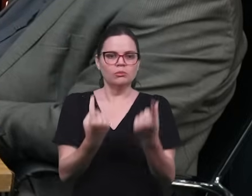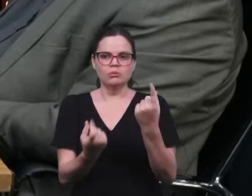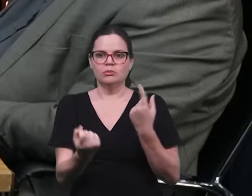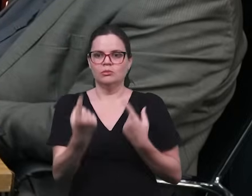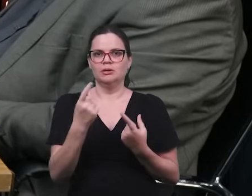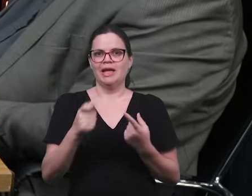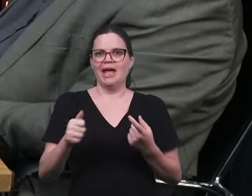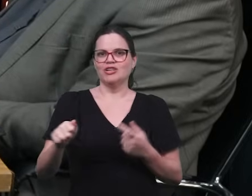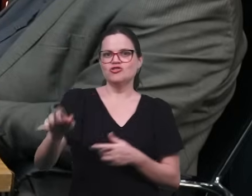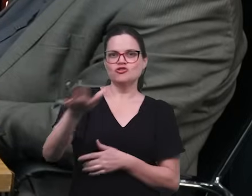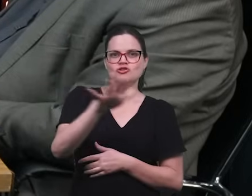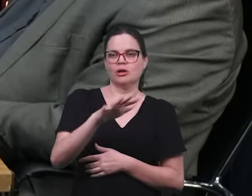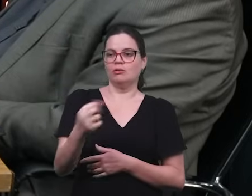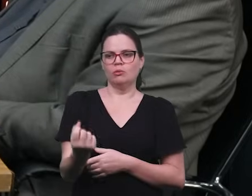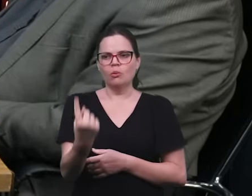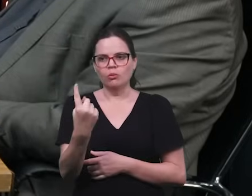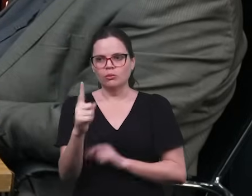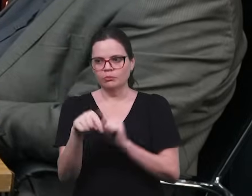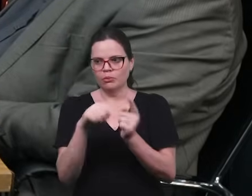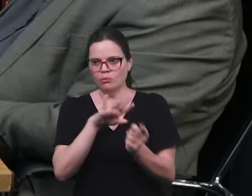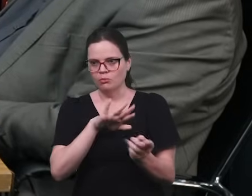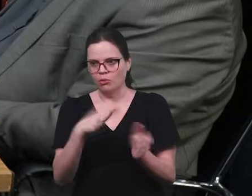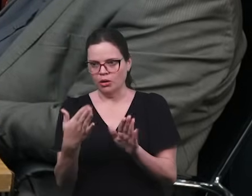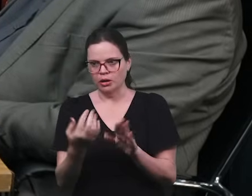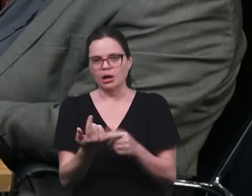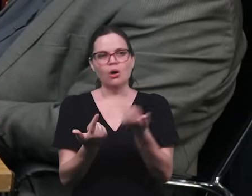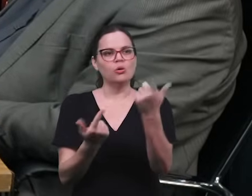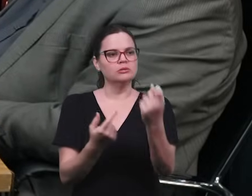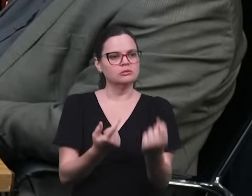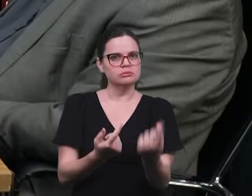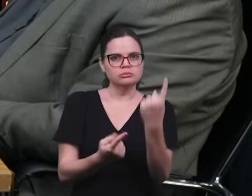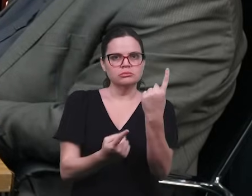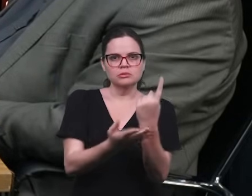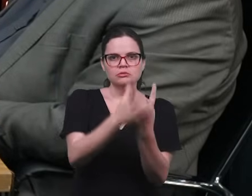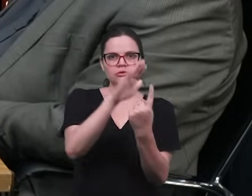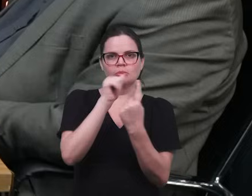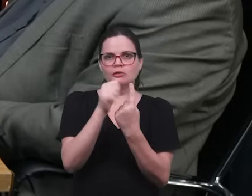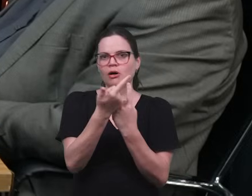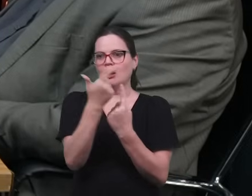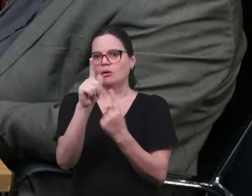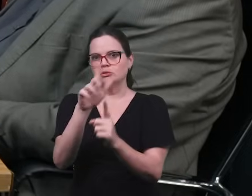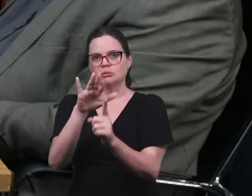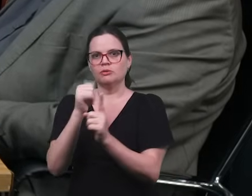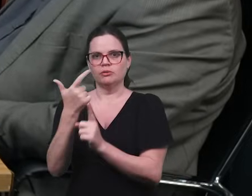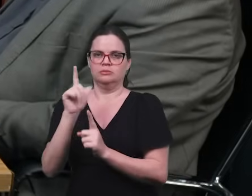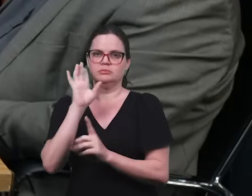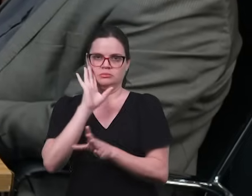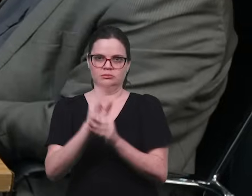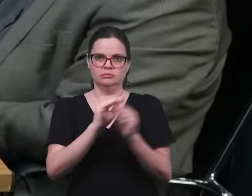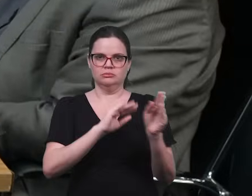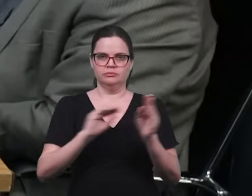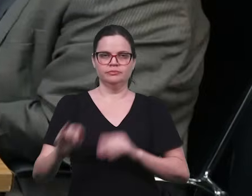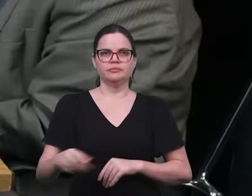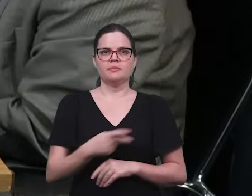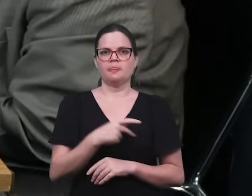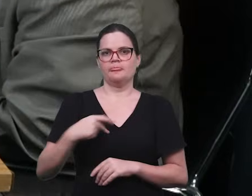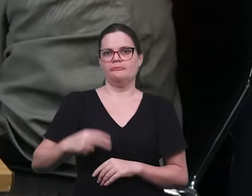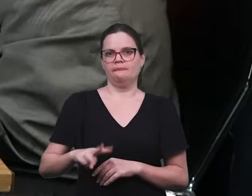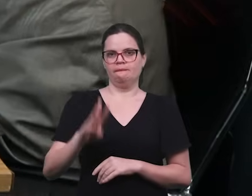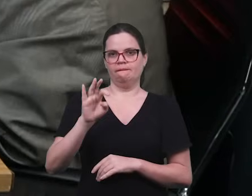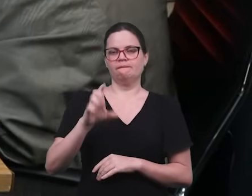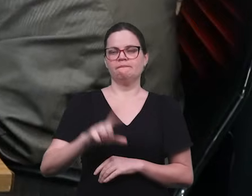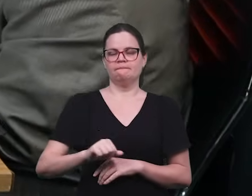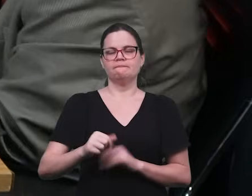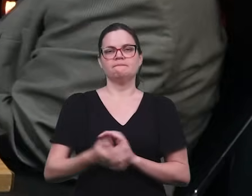período da história de Israel, e nós vamos ver a aplicação profética disso nos nossos dias. Wallace. Então, Josias